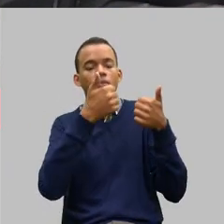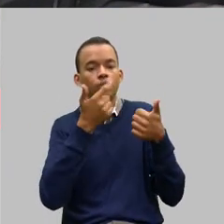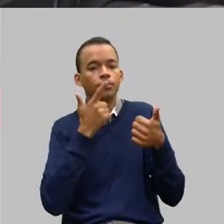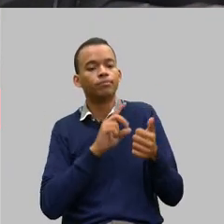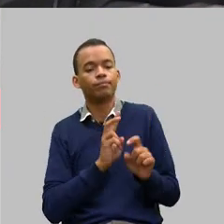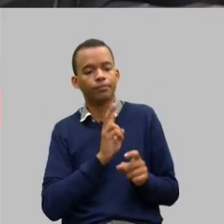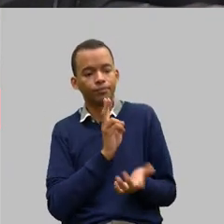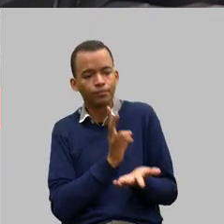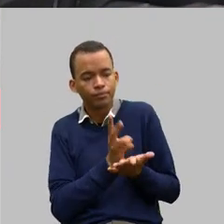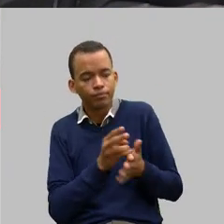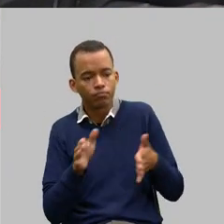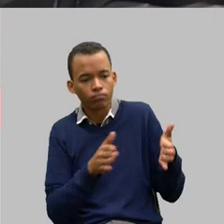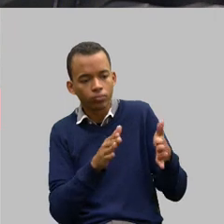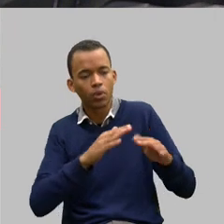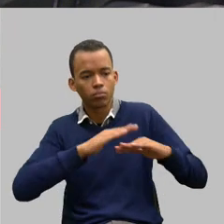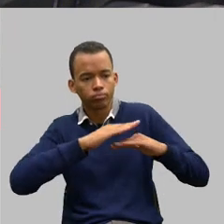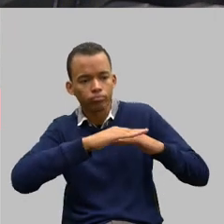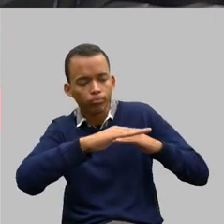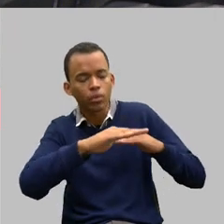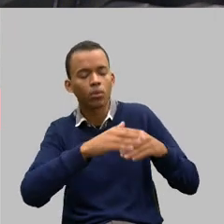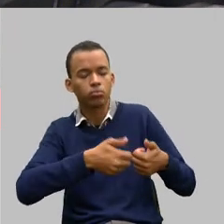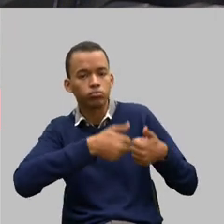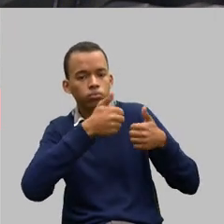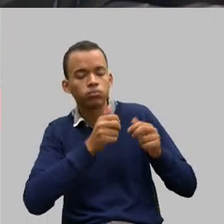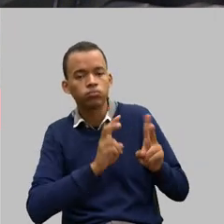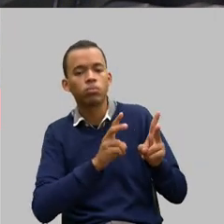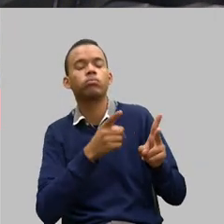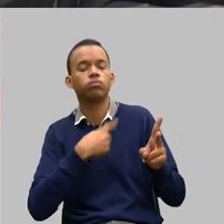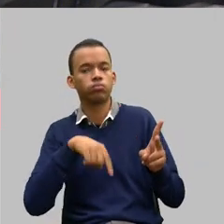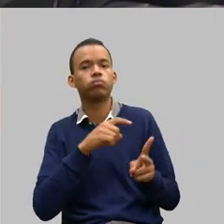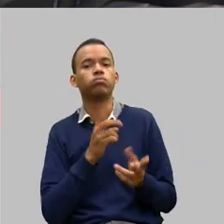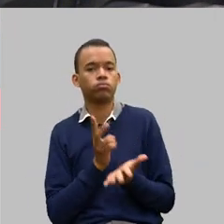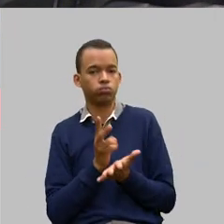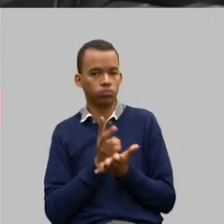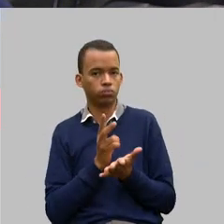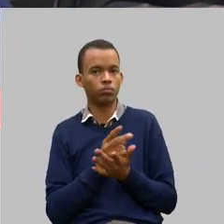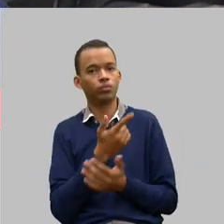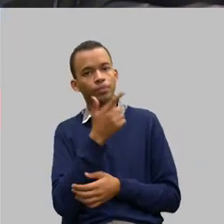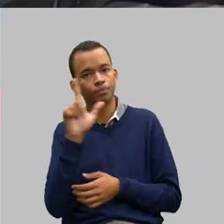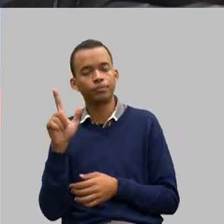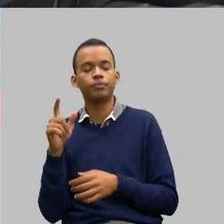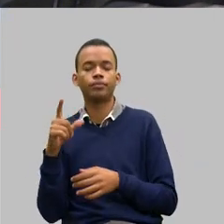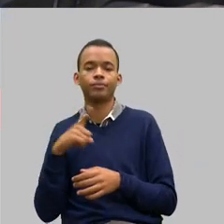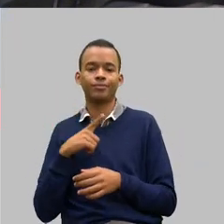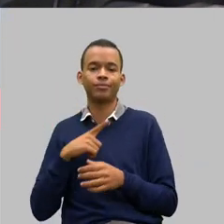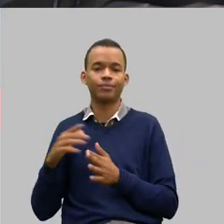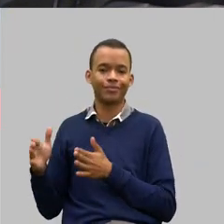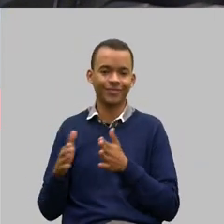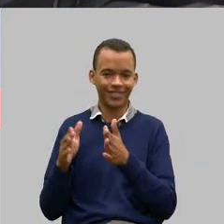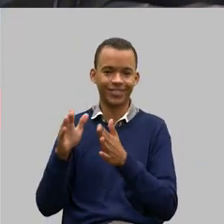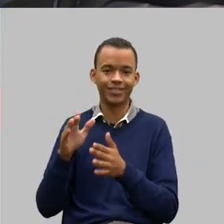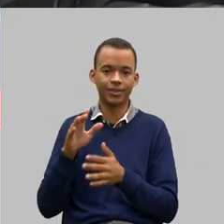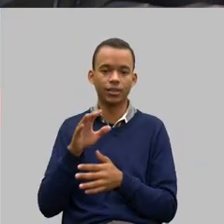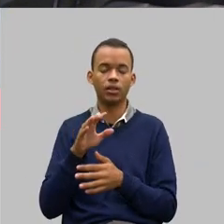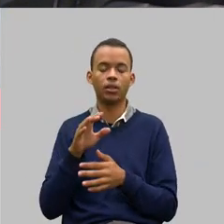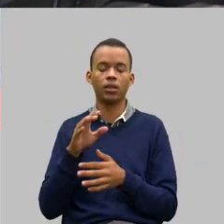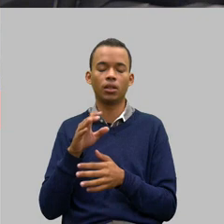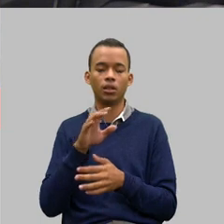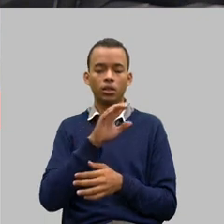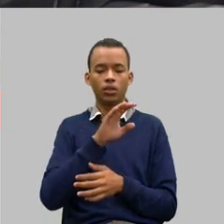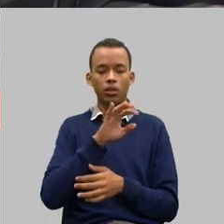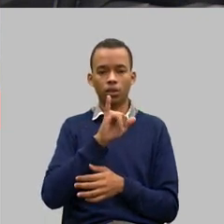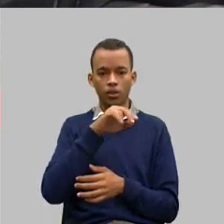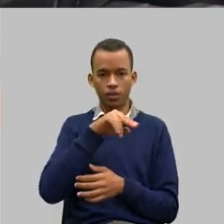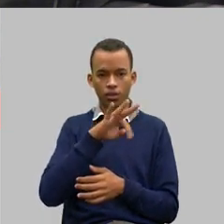conservação tapa buraco e e manutenção na região eh em relação ao trecho de taiom né Tarumirim a gente